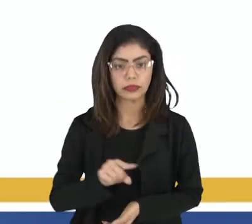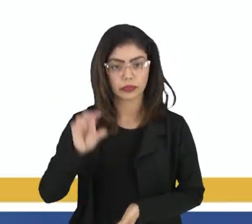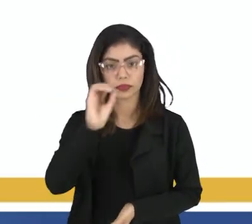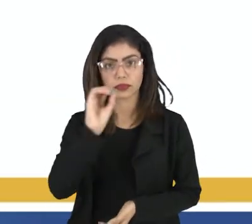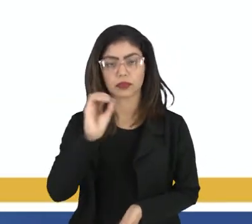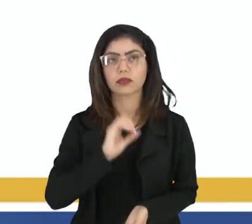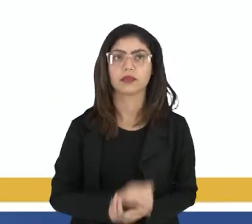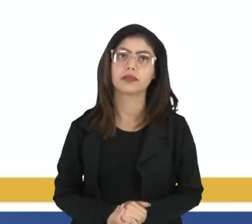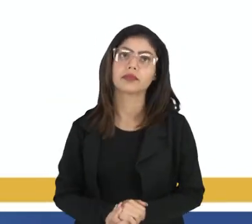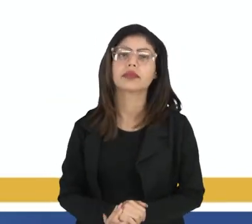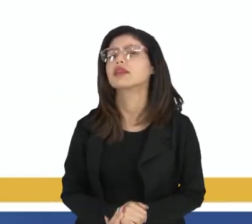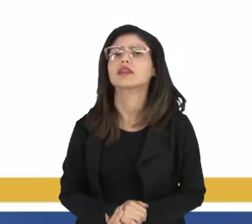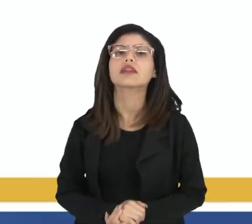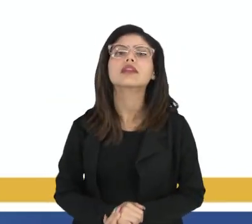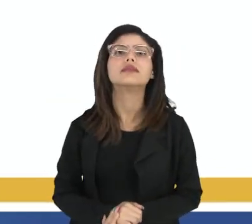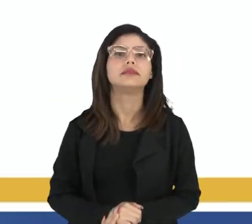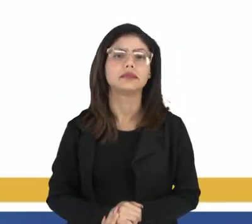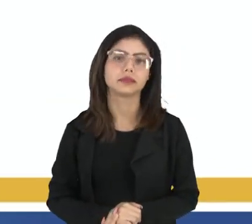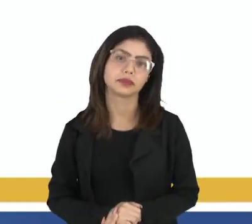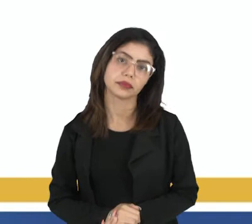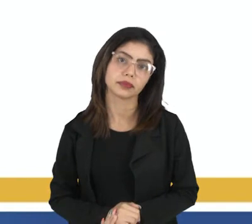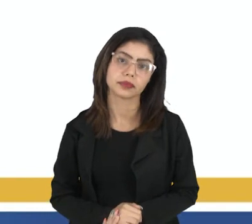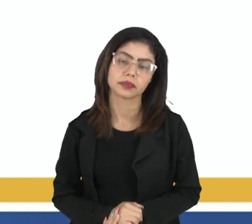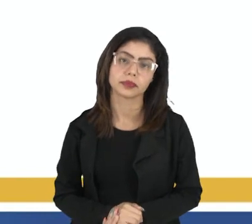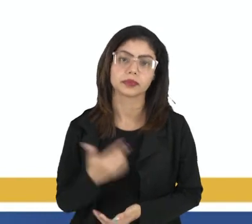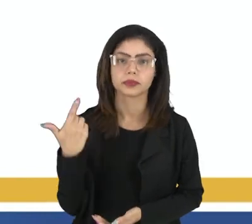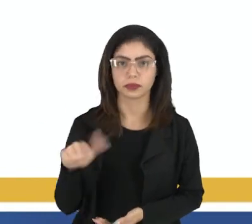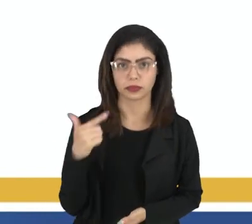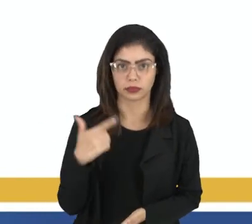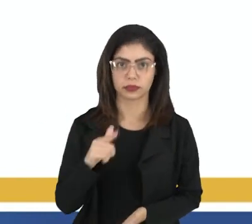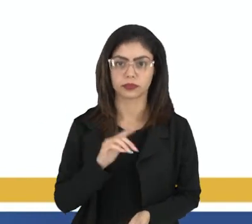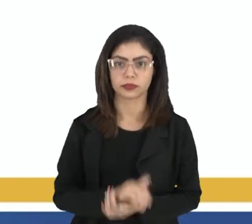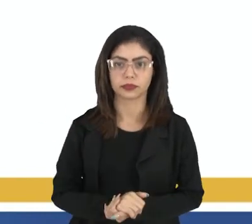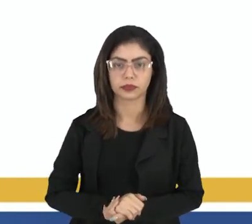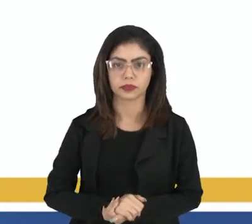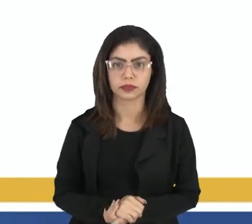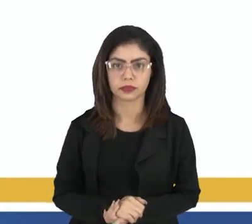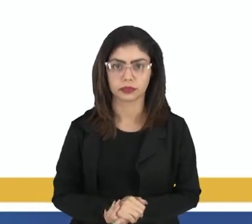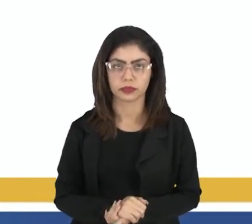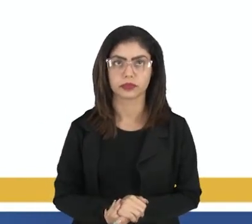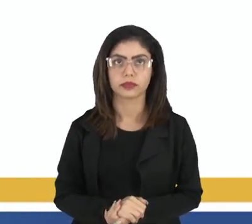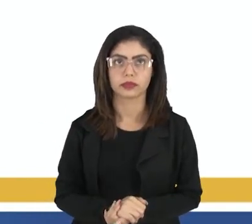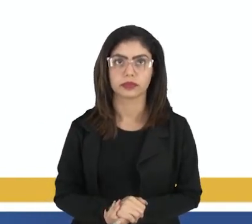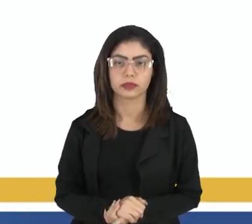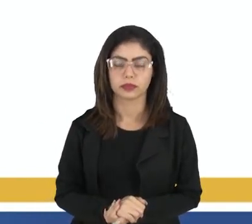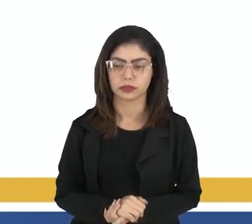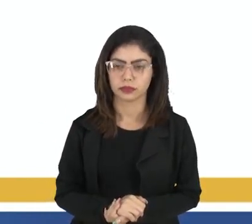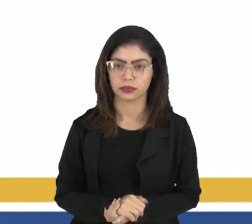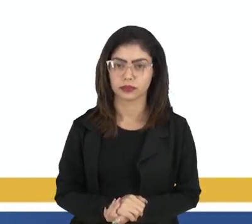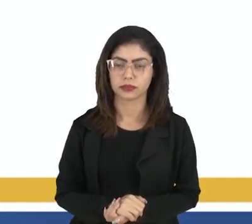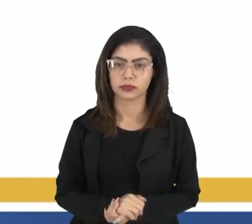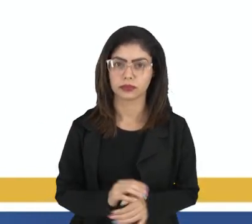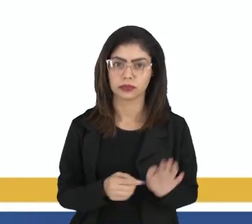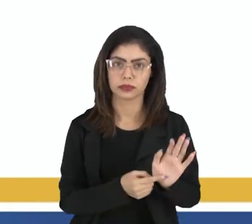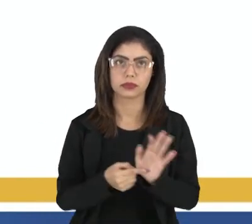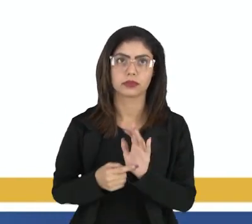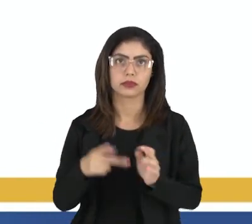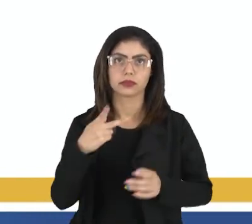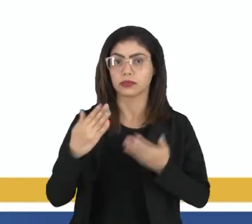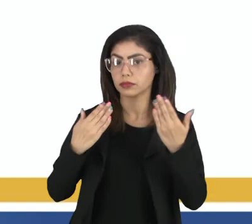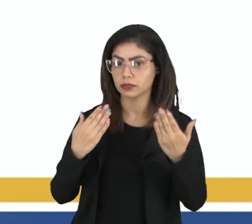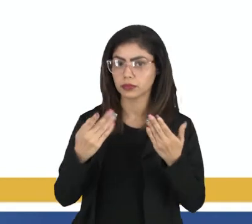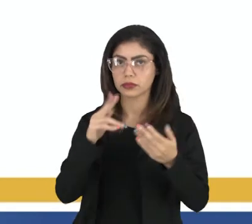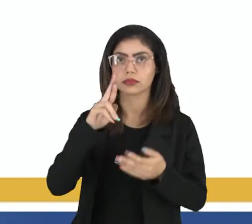real, tá? Ele não tem raiz real. Então a parábola